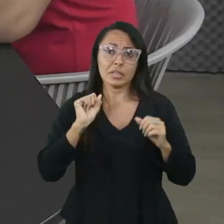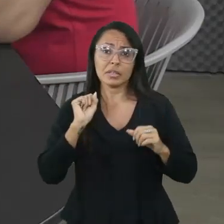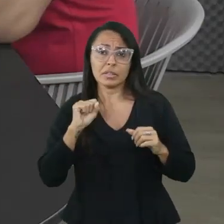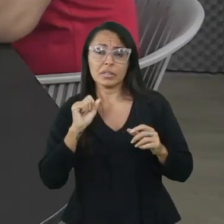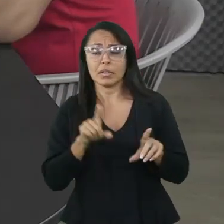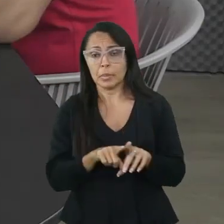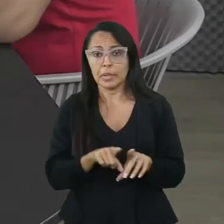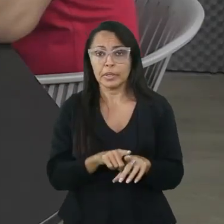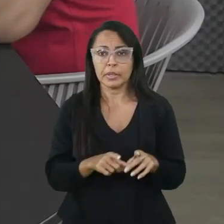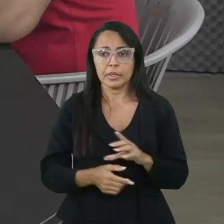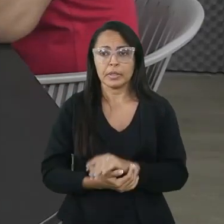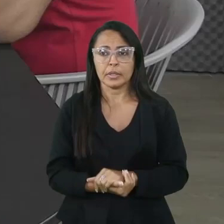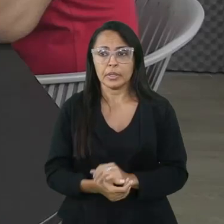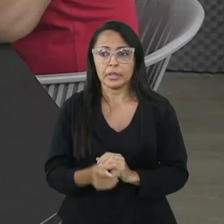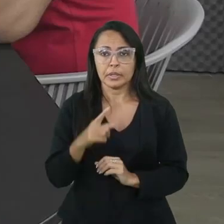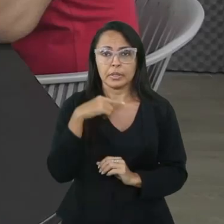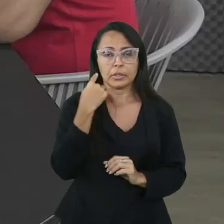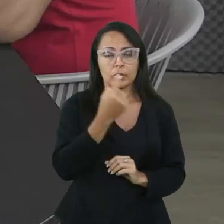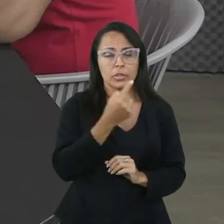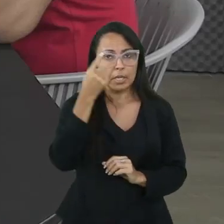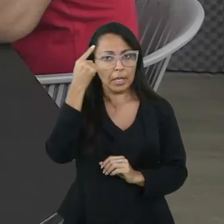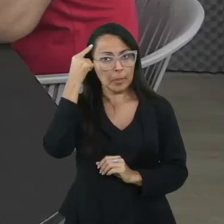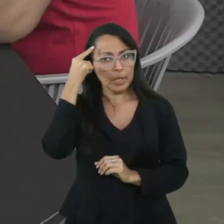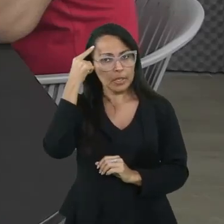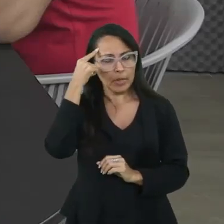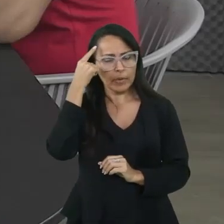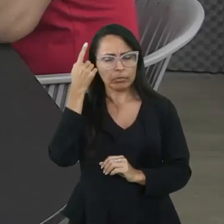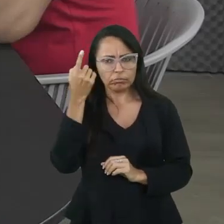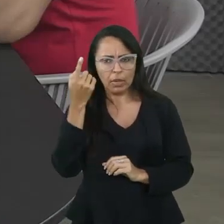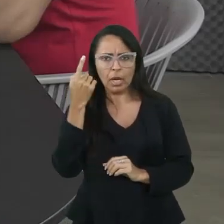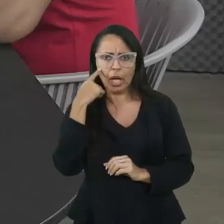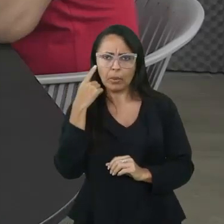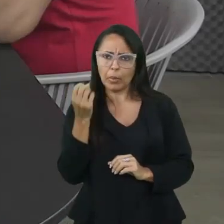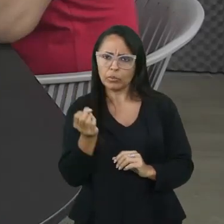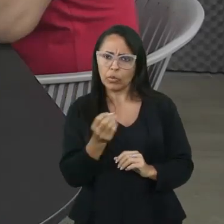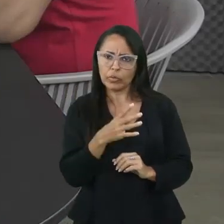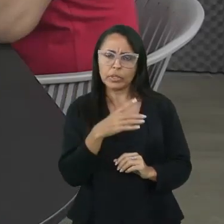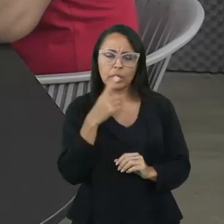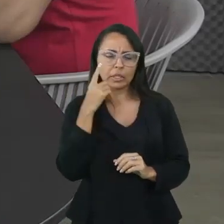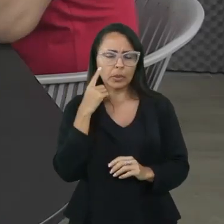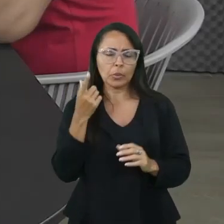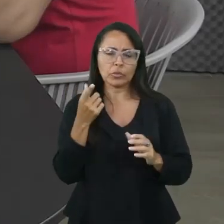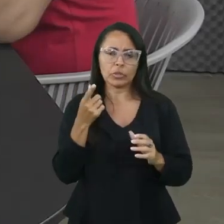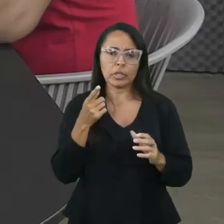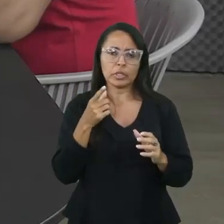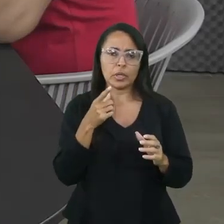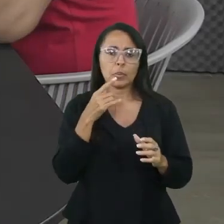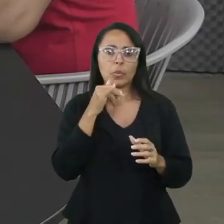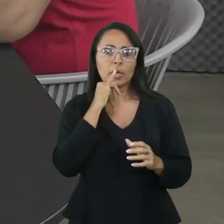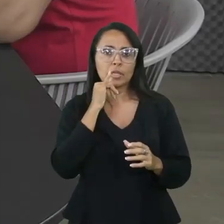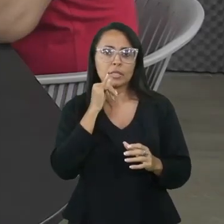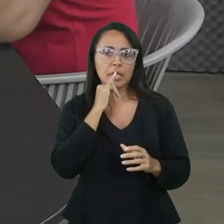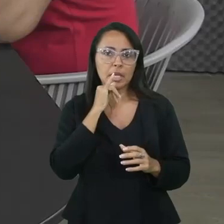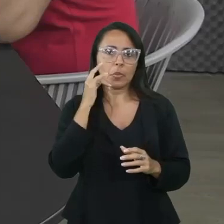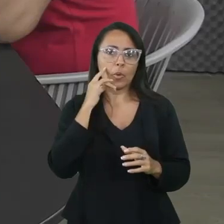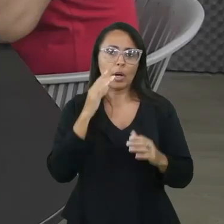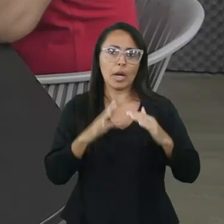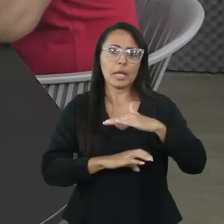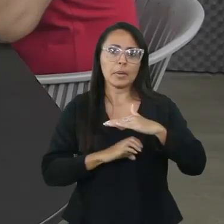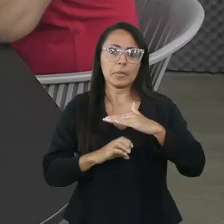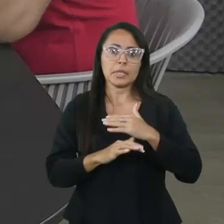E assim, na nossa cabeça, né, a gente pensava, poxa, que novidade, mas depois a gente procurou alguns, por exemplo, a Fiocruz, Fundação Oswaldo